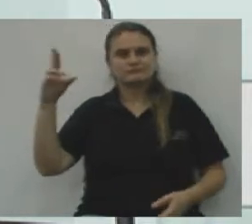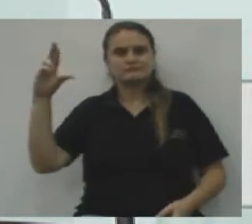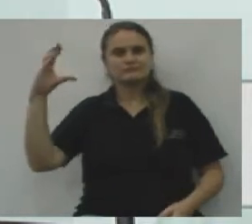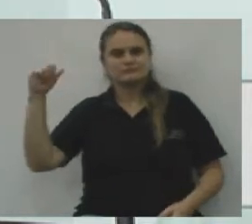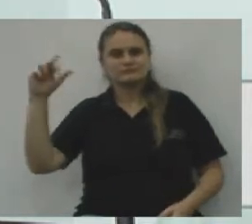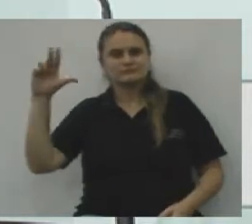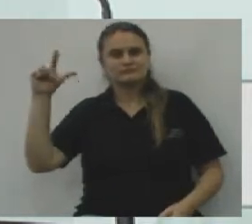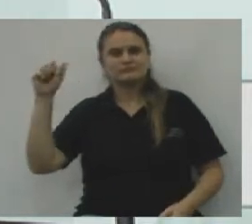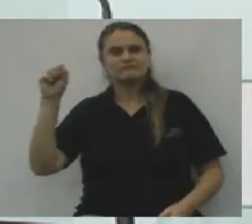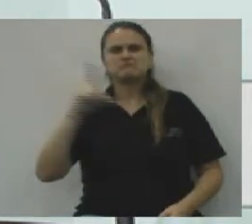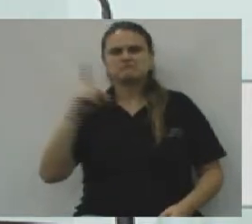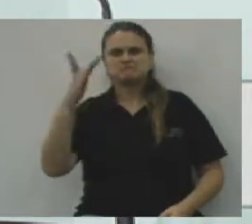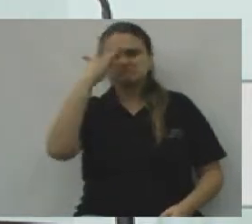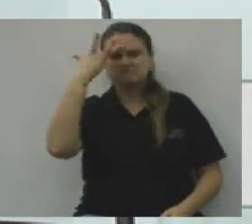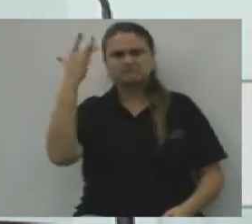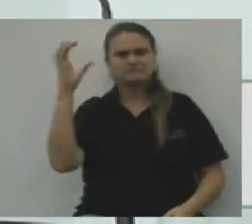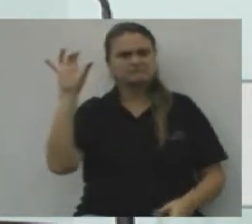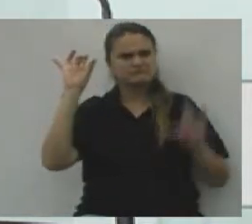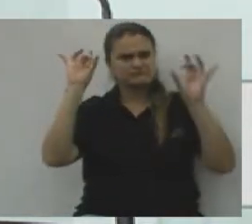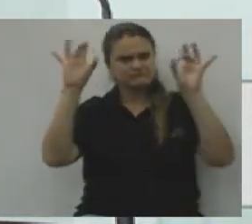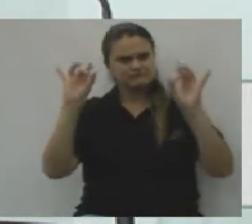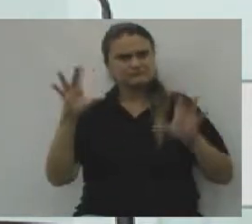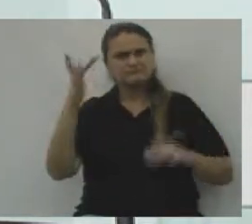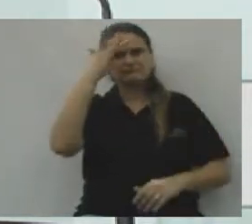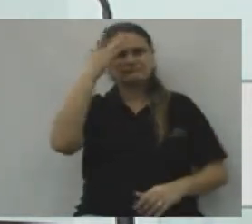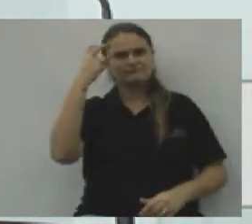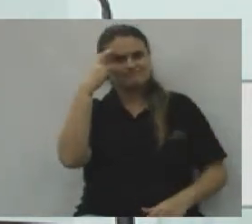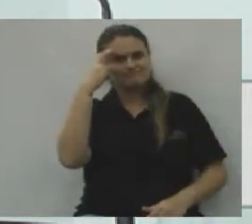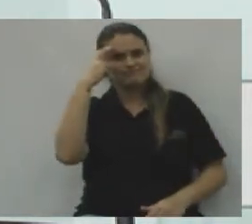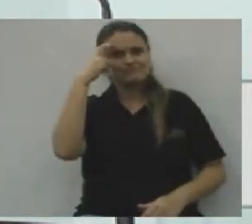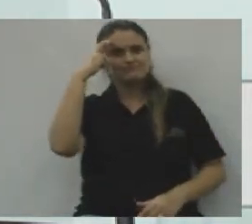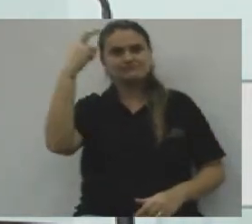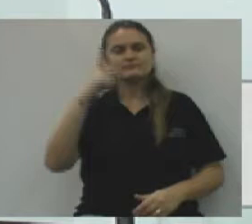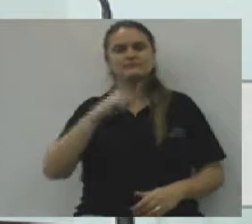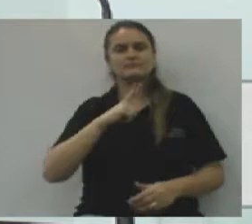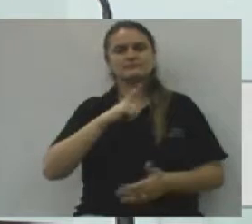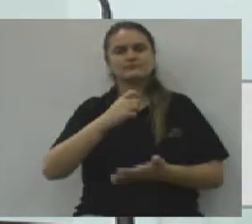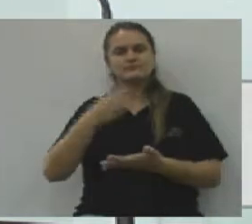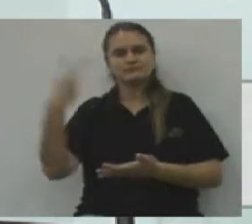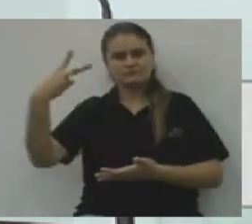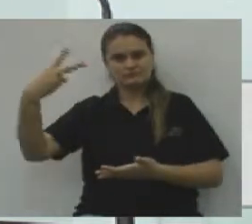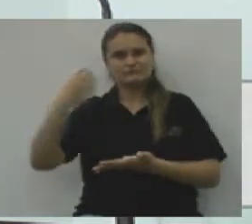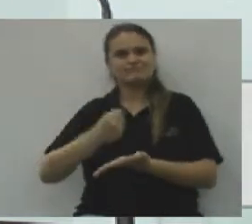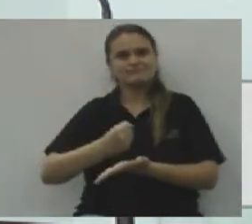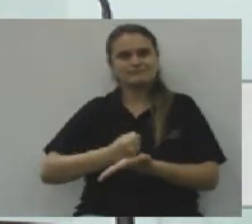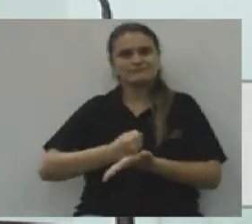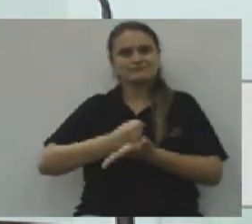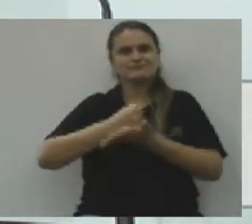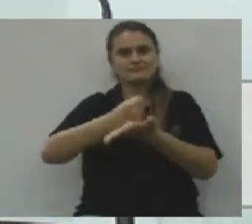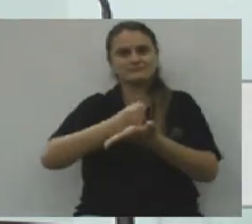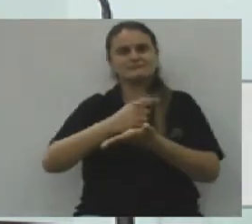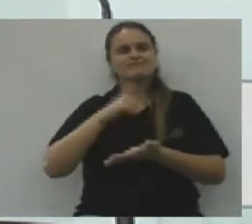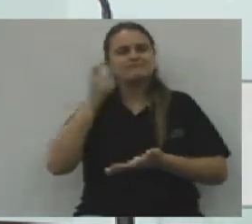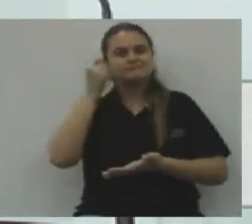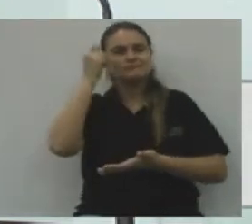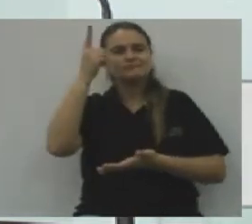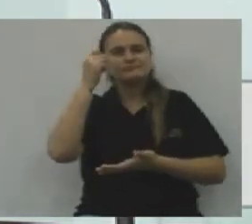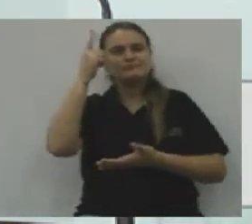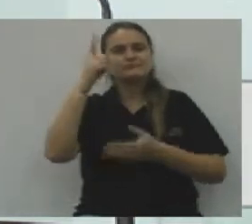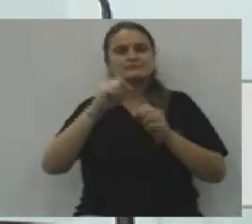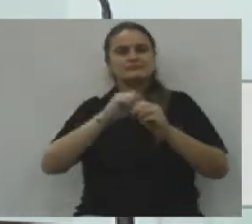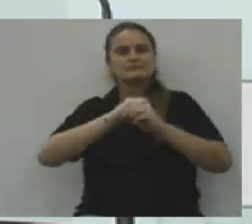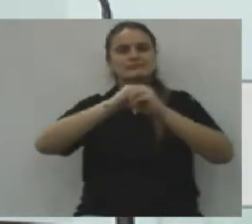pessoas célebres, inteligentes, e com o apoio deles, da forma que vocês viram, as ideias